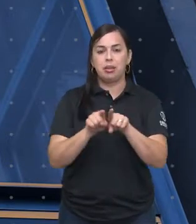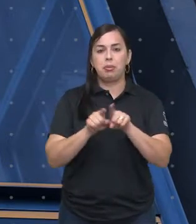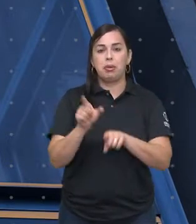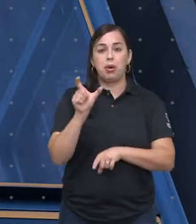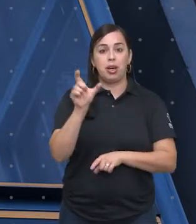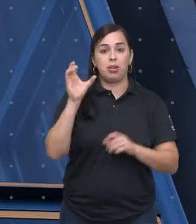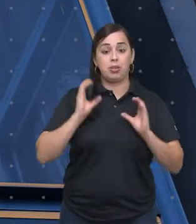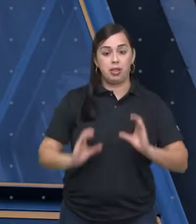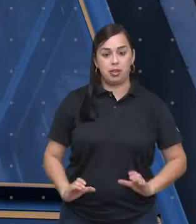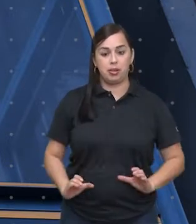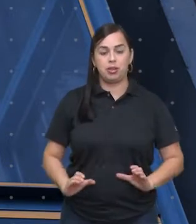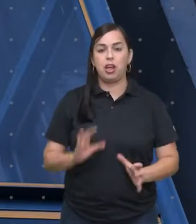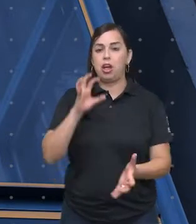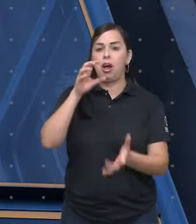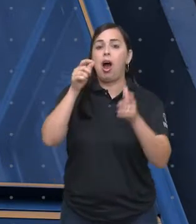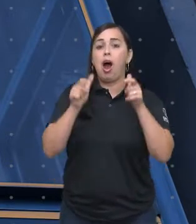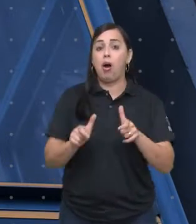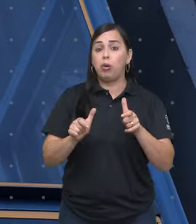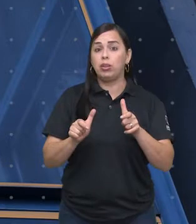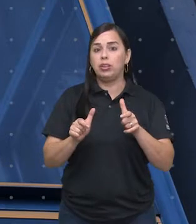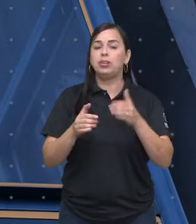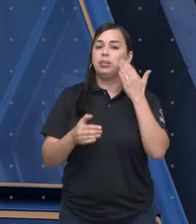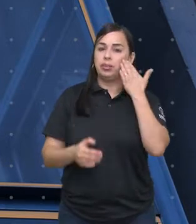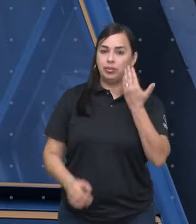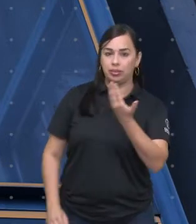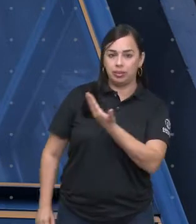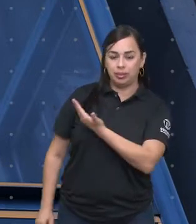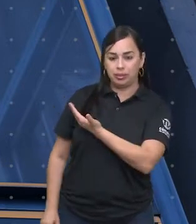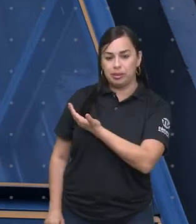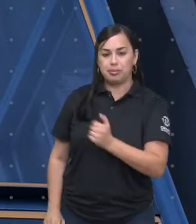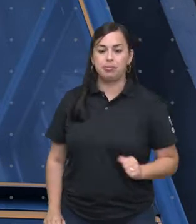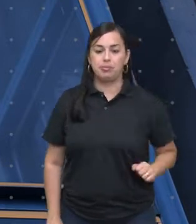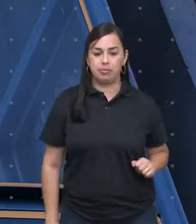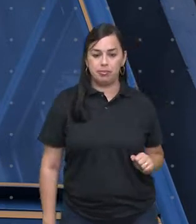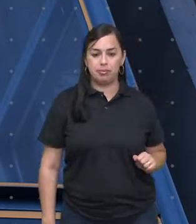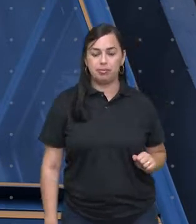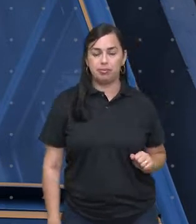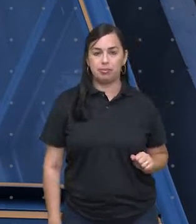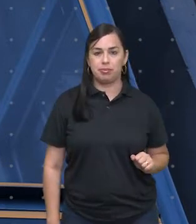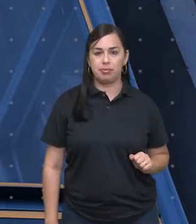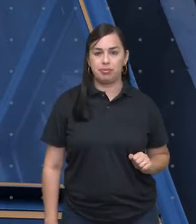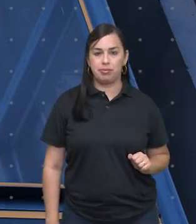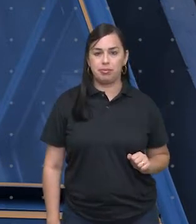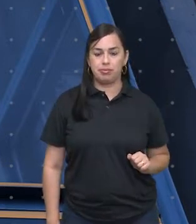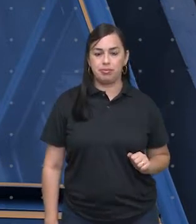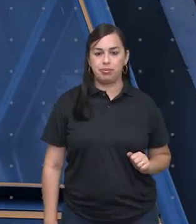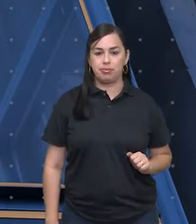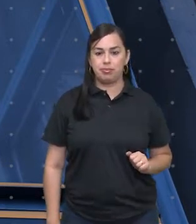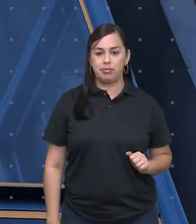trabalho e o cartão cidadão. O PAT fica na Praça Afonso Pena, número 175, no